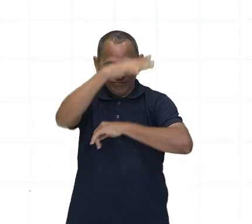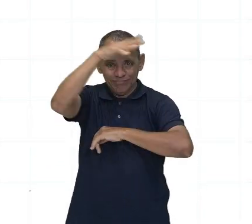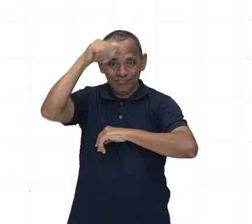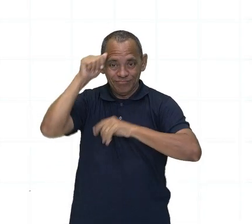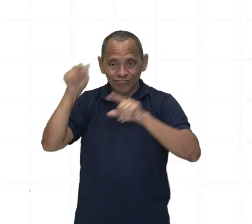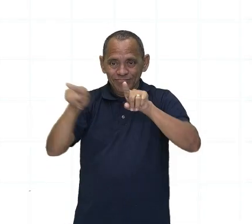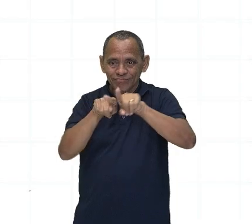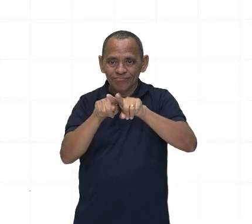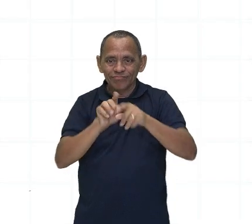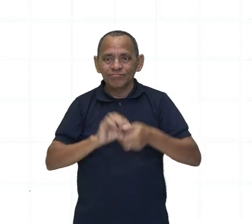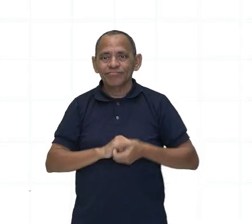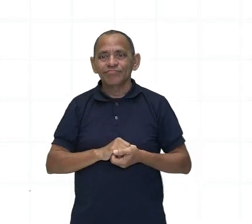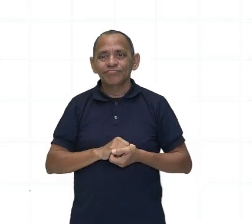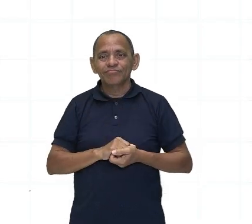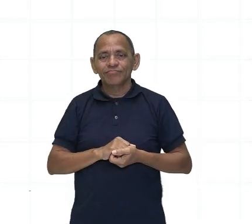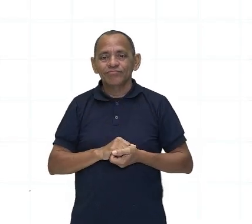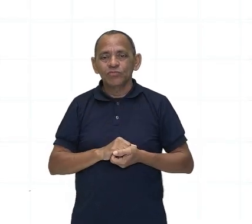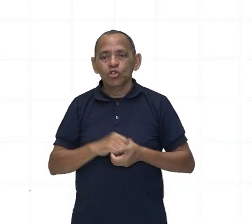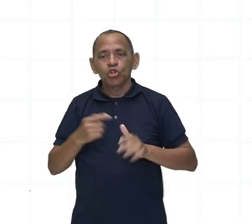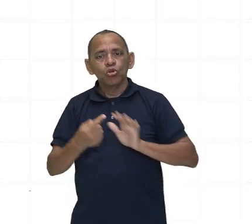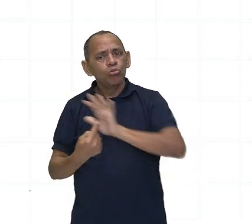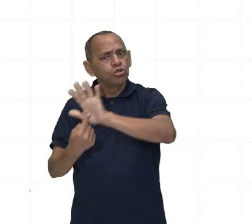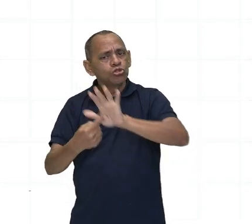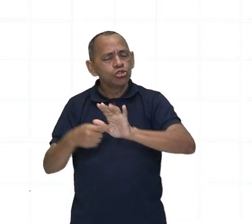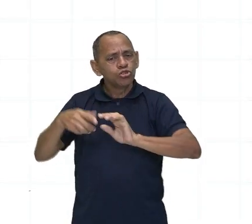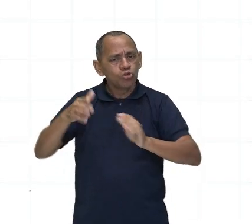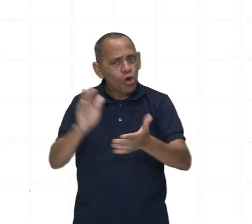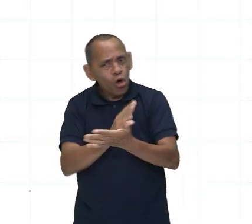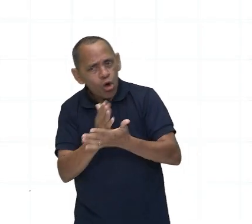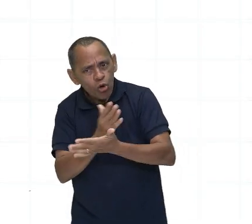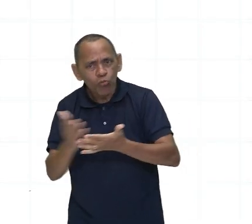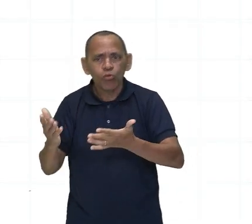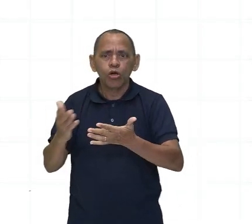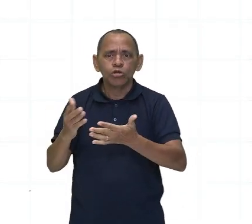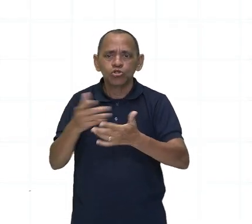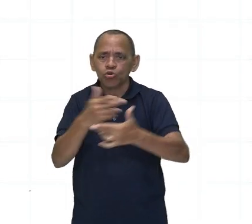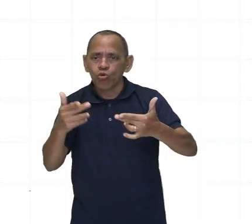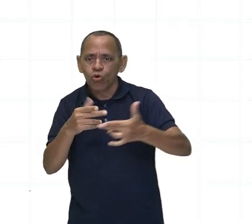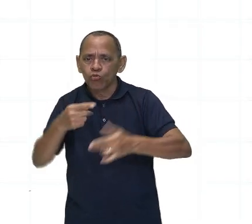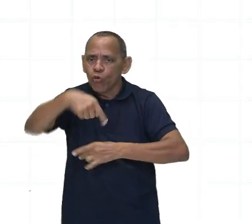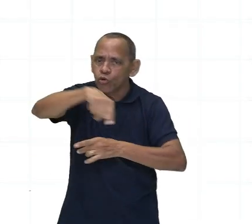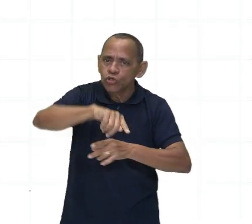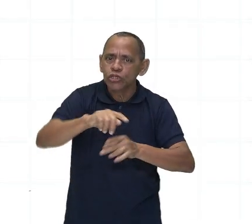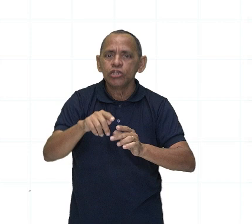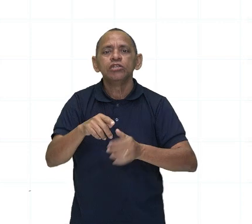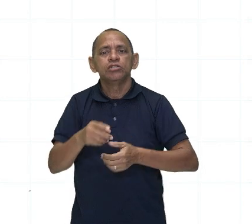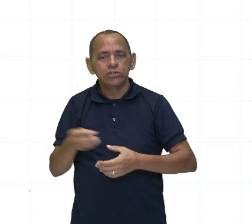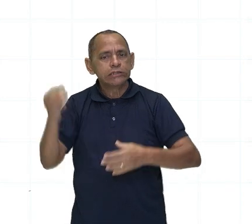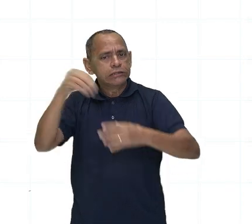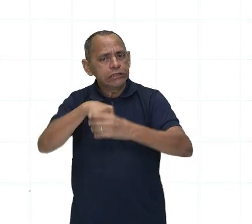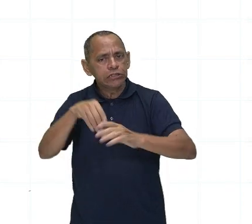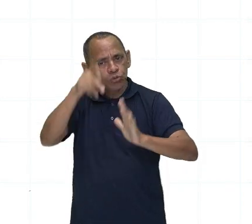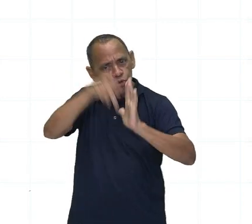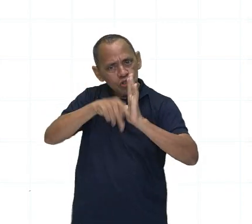trazendo algumas coisas aqui para vocês que faz parte do projeto que teve aqui na cidade de Manaus,